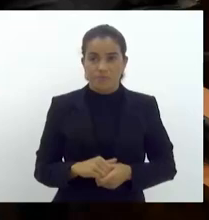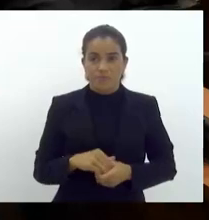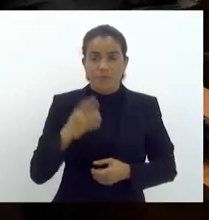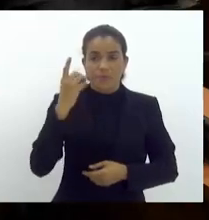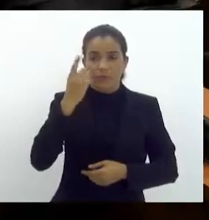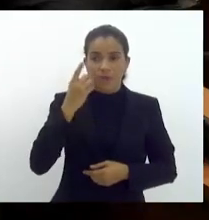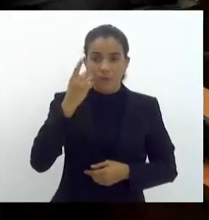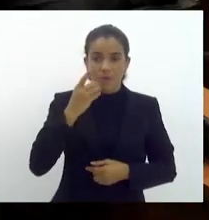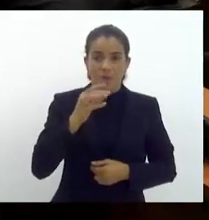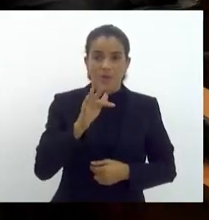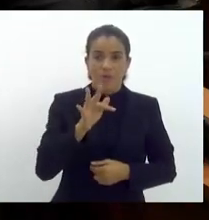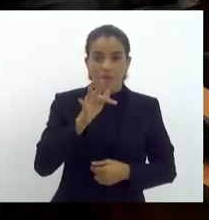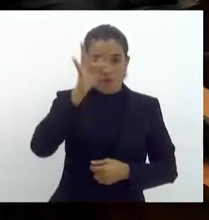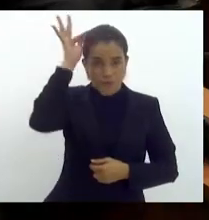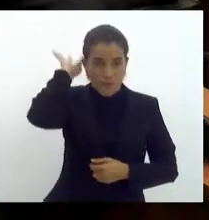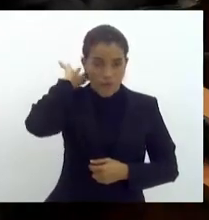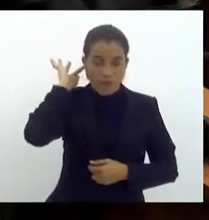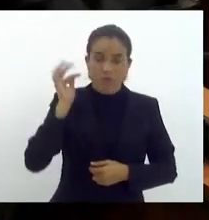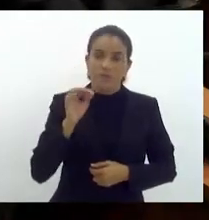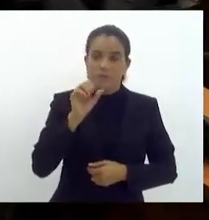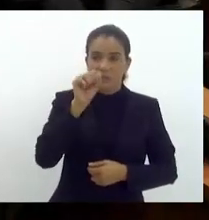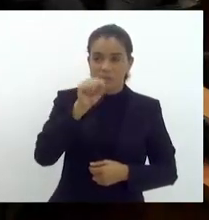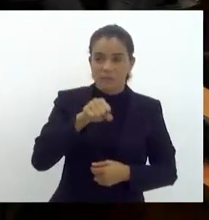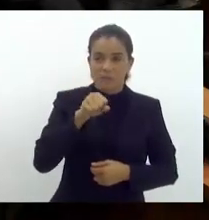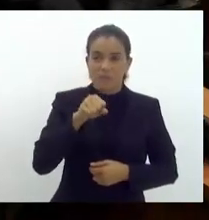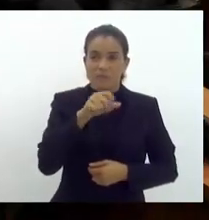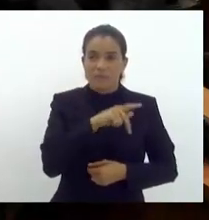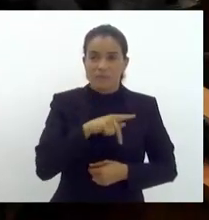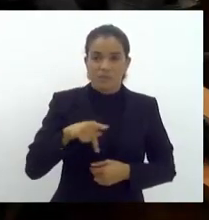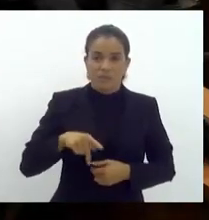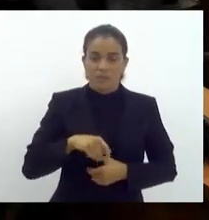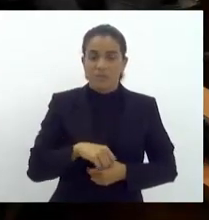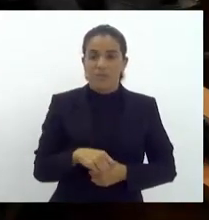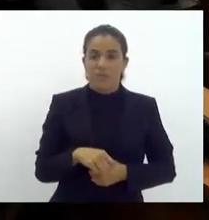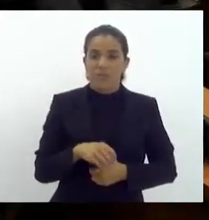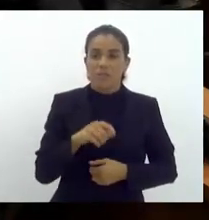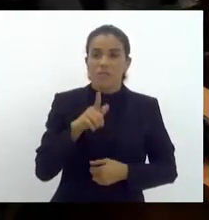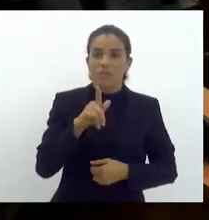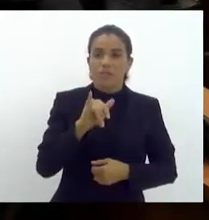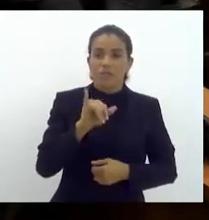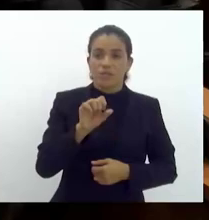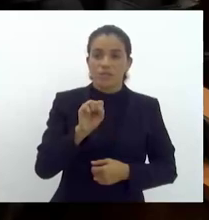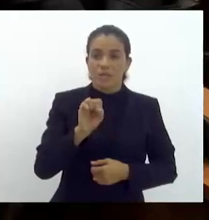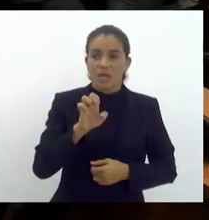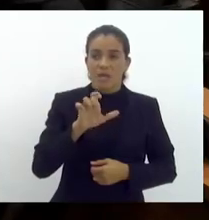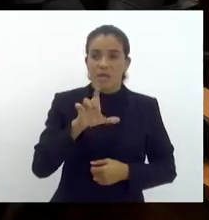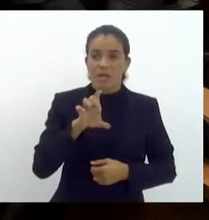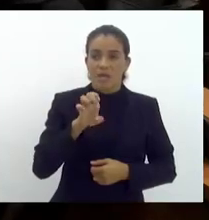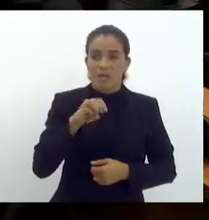Deputado Fred Pacheco sim Presidente deputada Gisele Monteiro